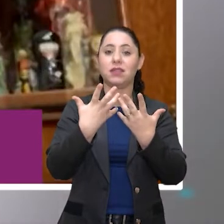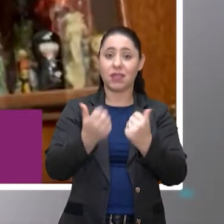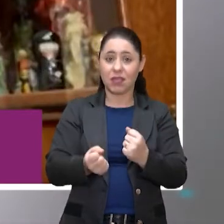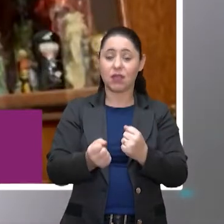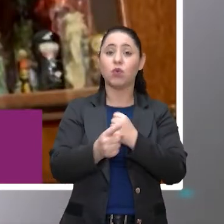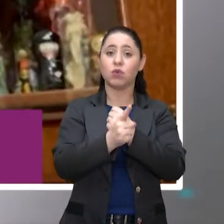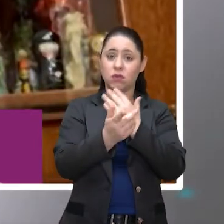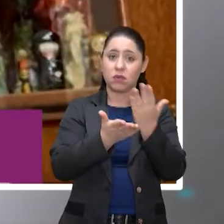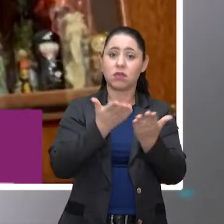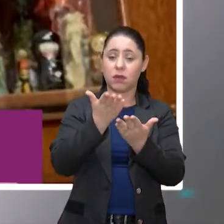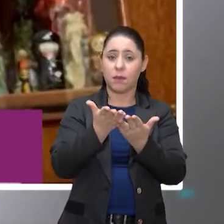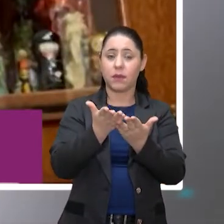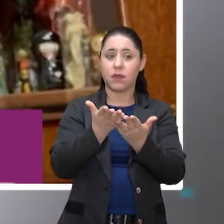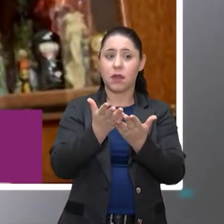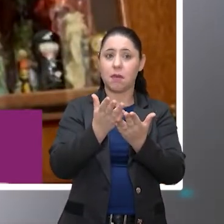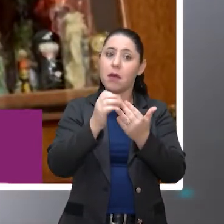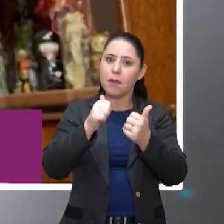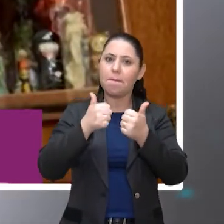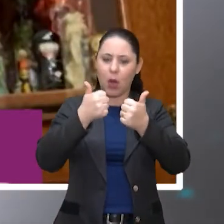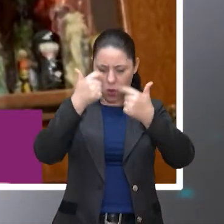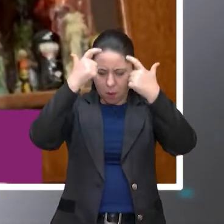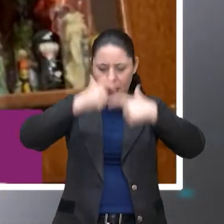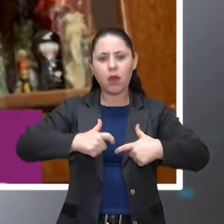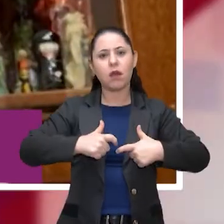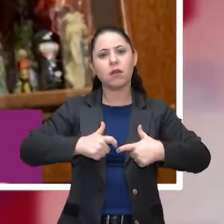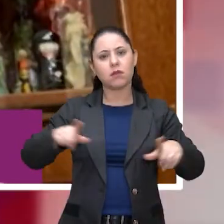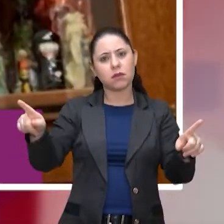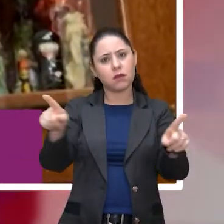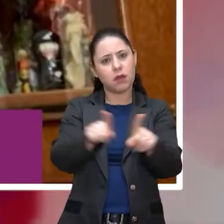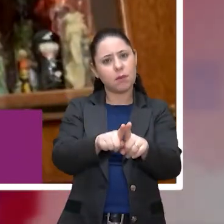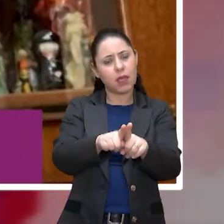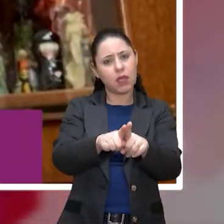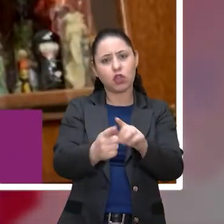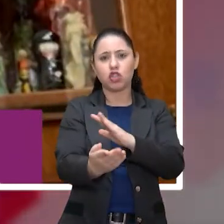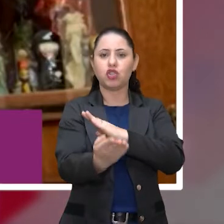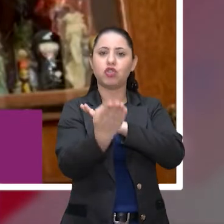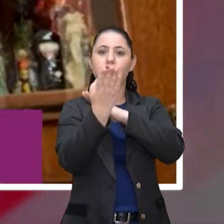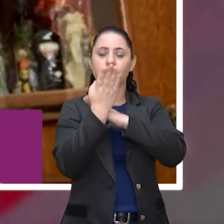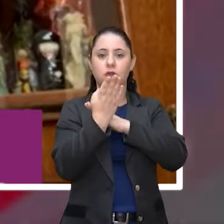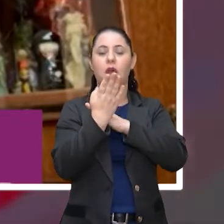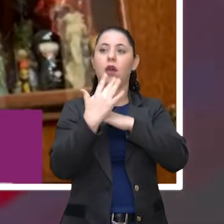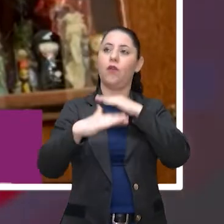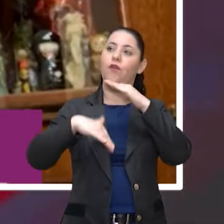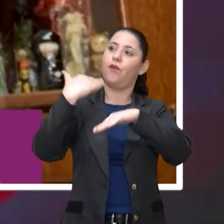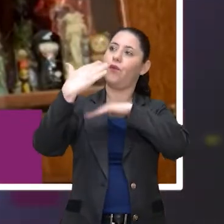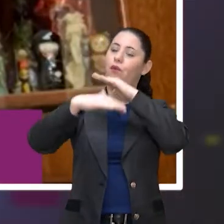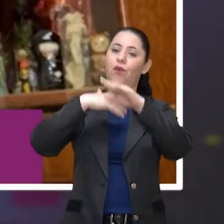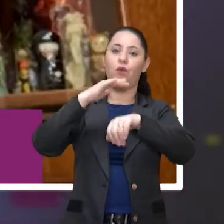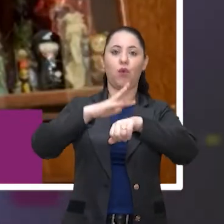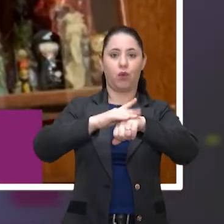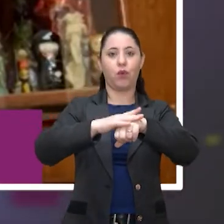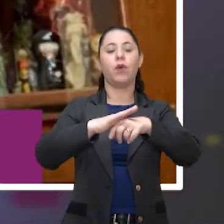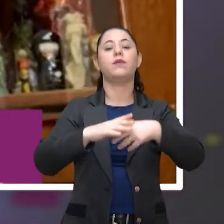tratamento de que ele vai ser benéfico, isso também é favorável para a evolução dessa